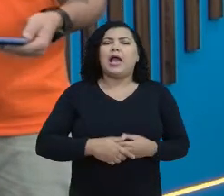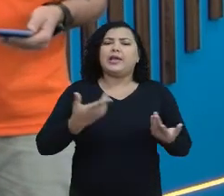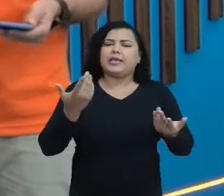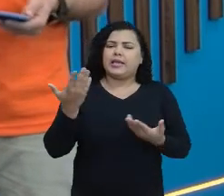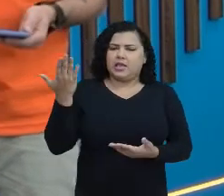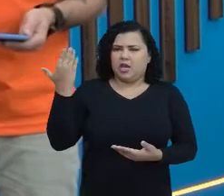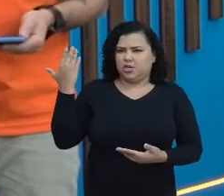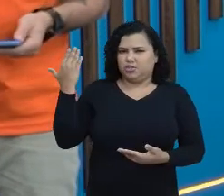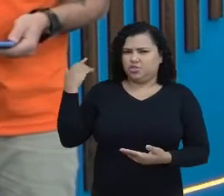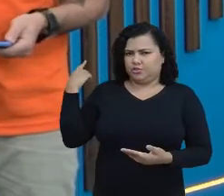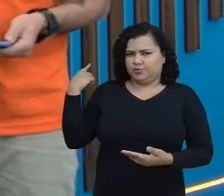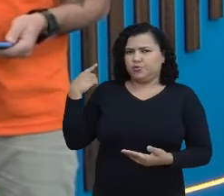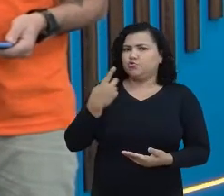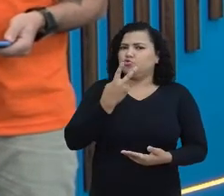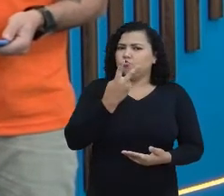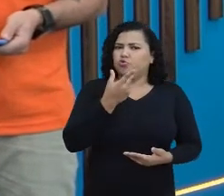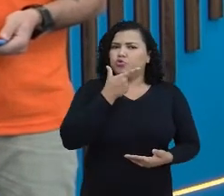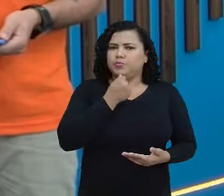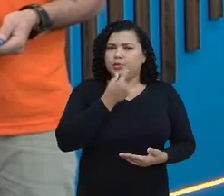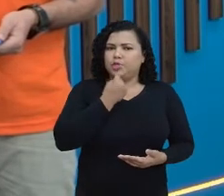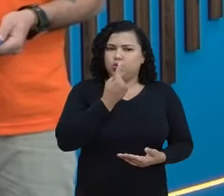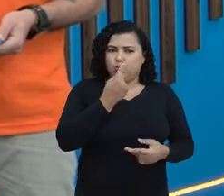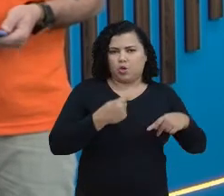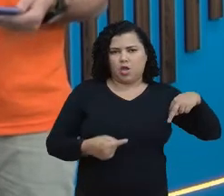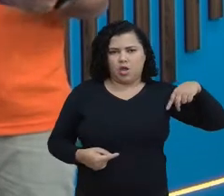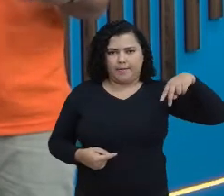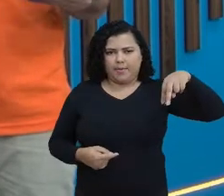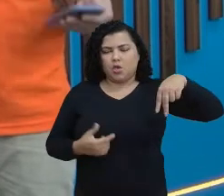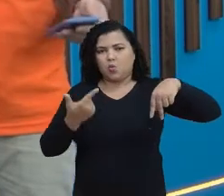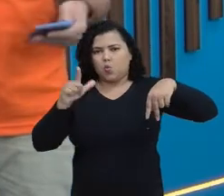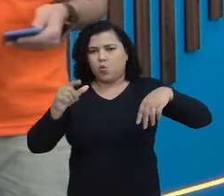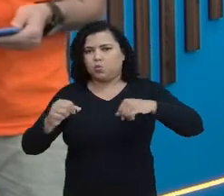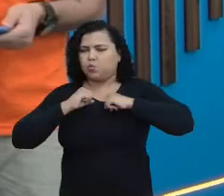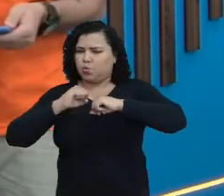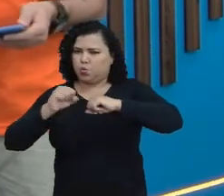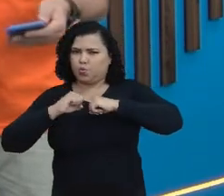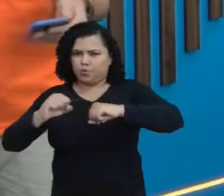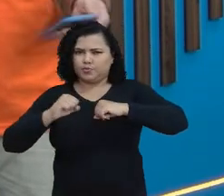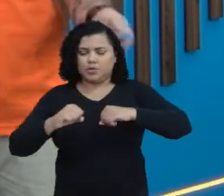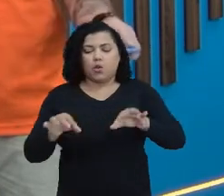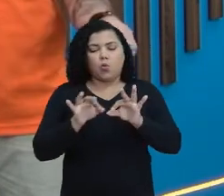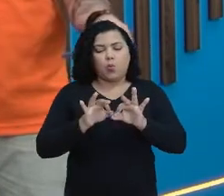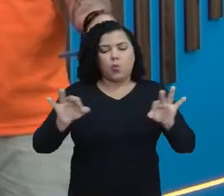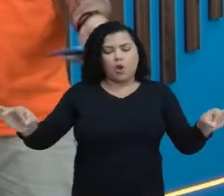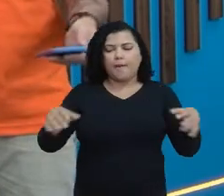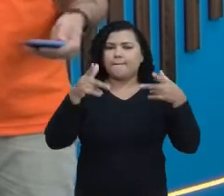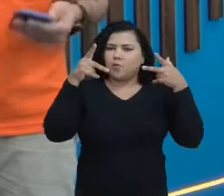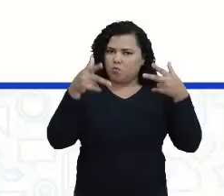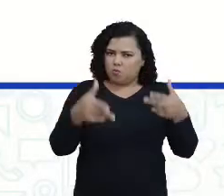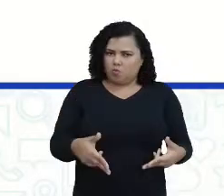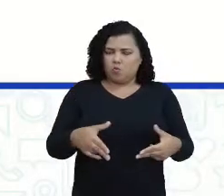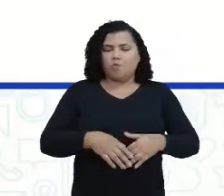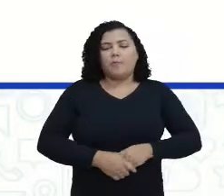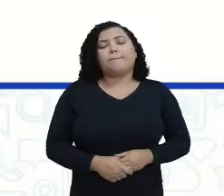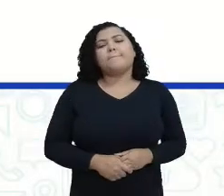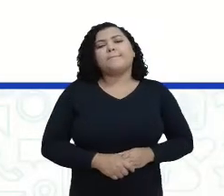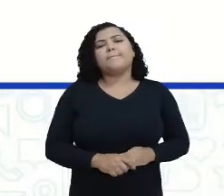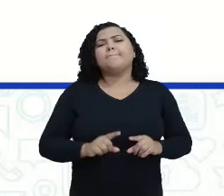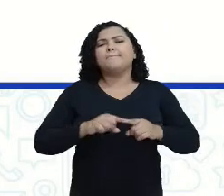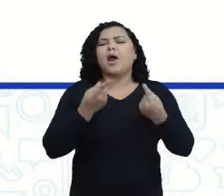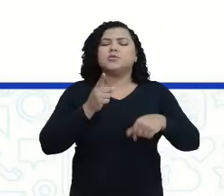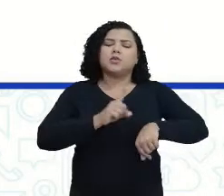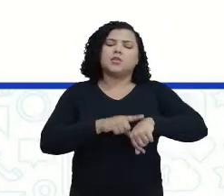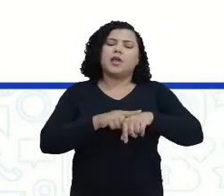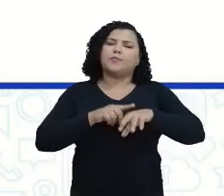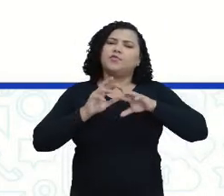do início da aula, que são o garoto caminhando, o garoto correndo, um mesmo percurso, só que em tempos diferentes,